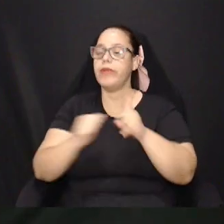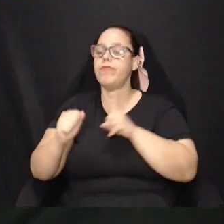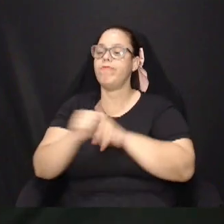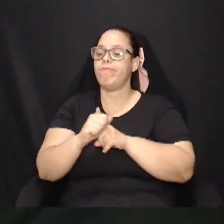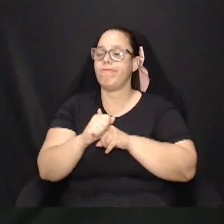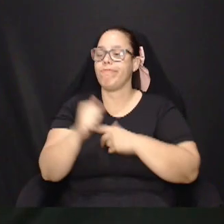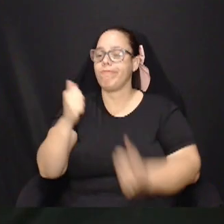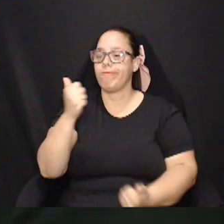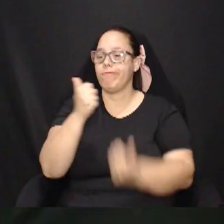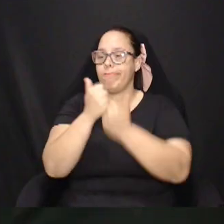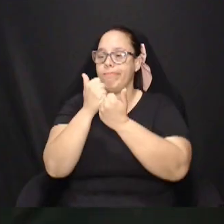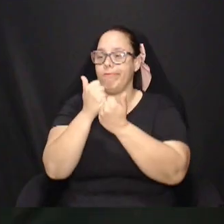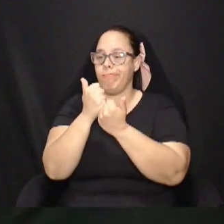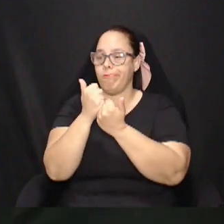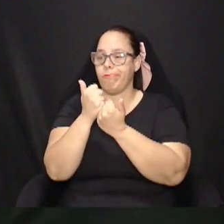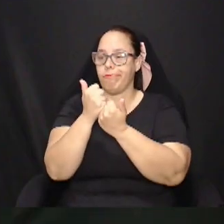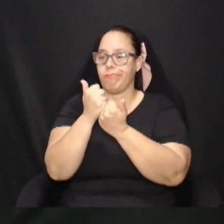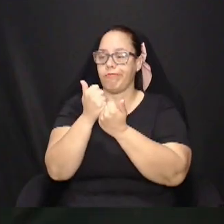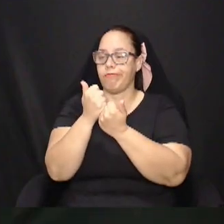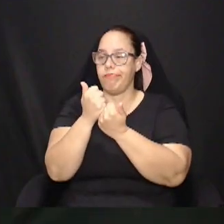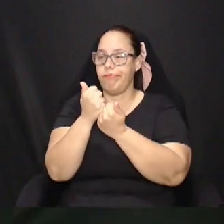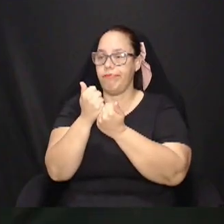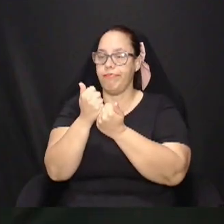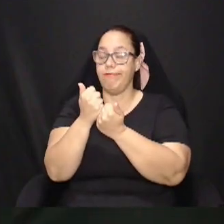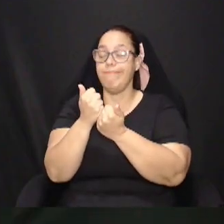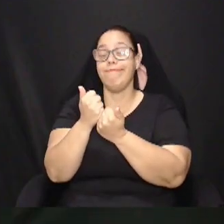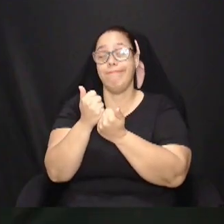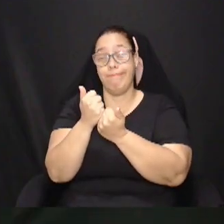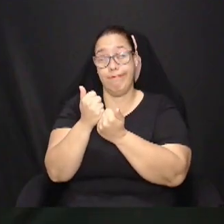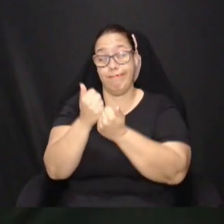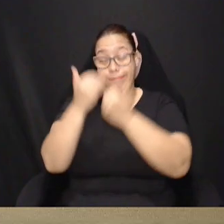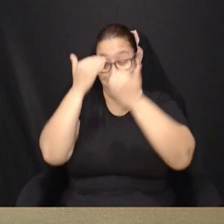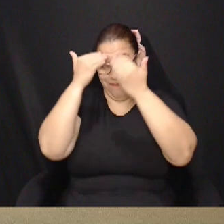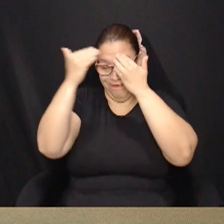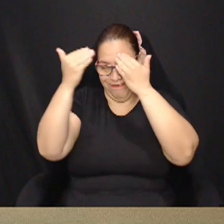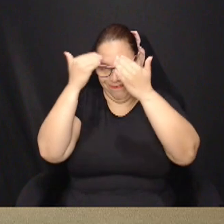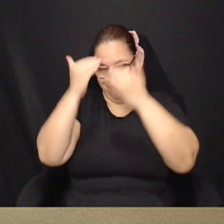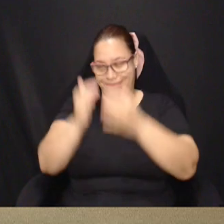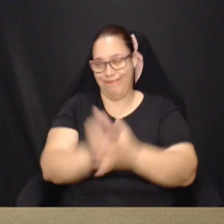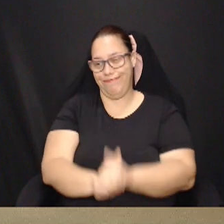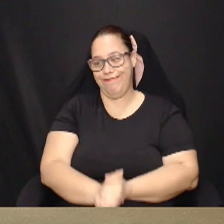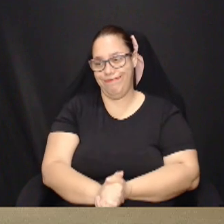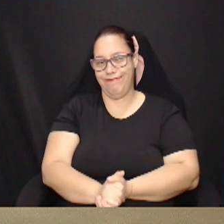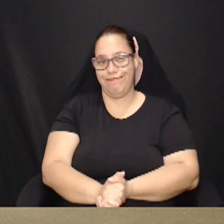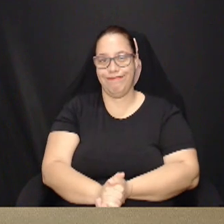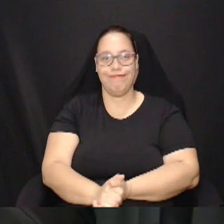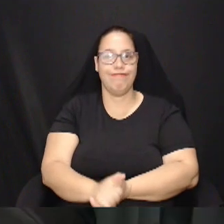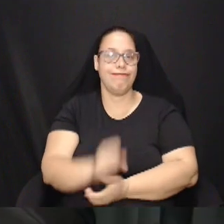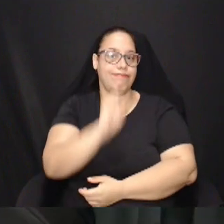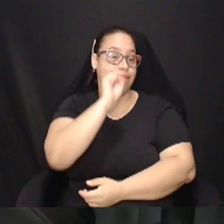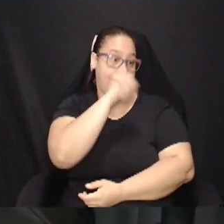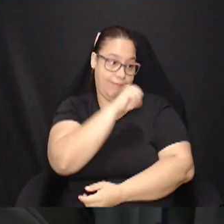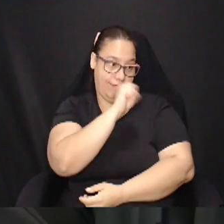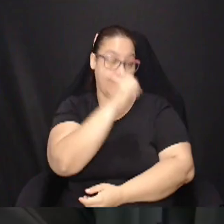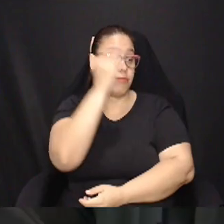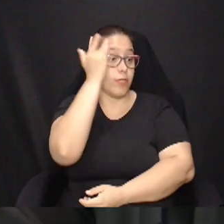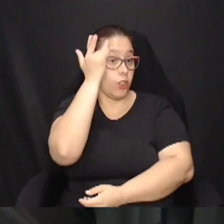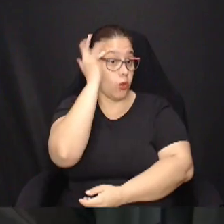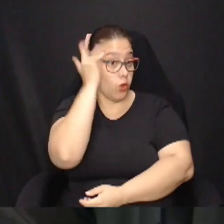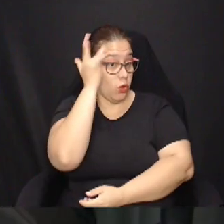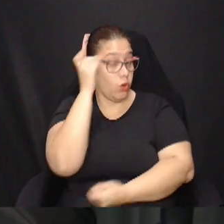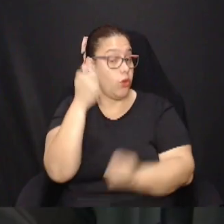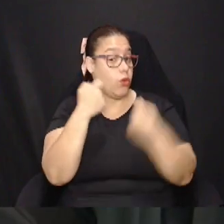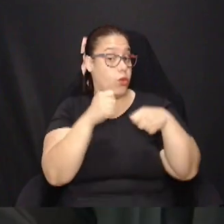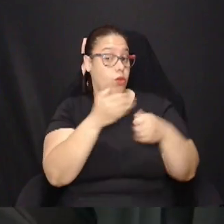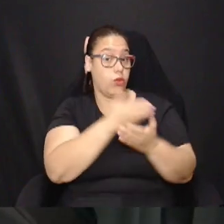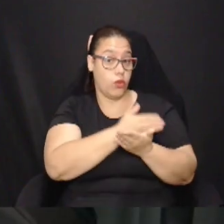trazer o apoio psicológico. Sim, eu acho que a gente precisa começar